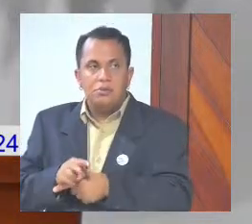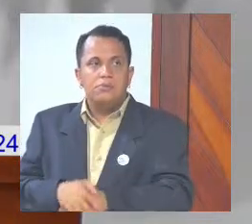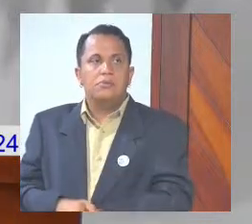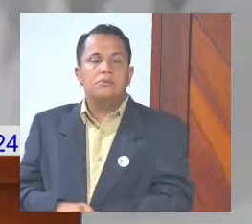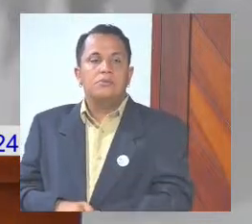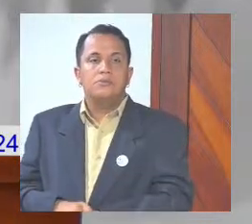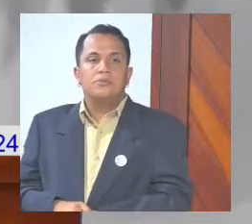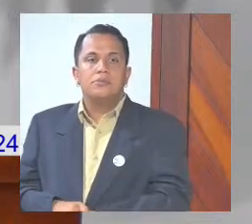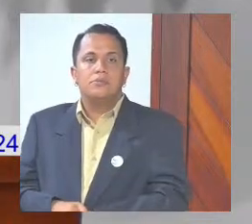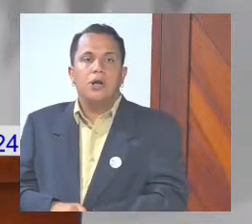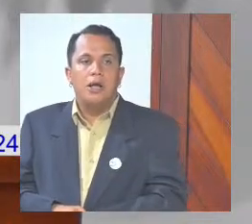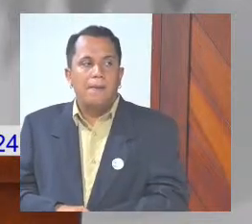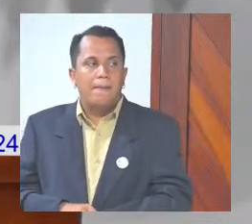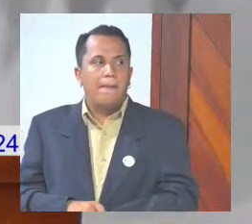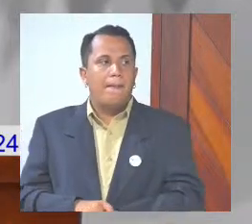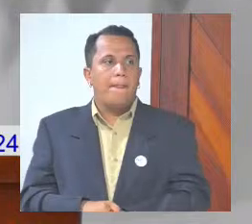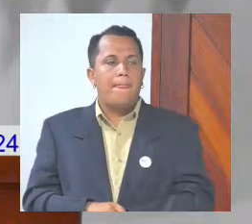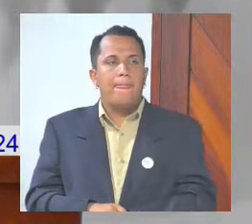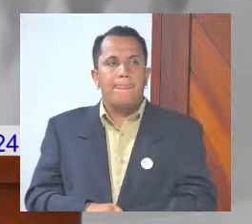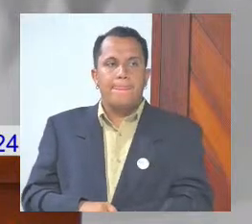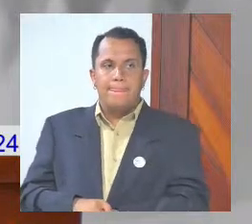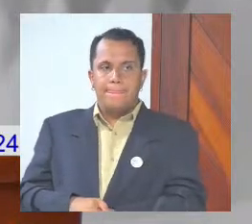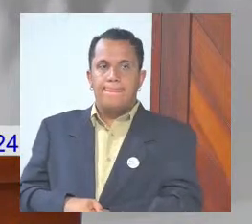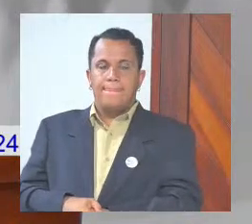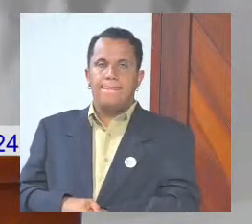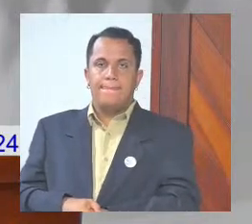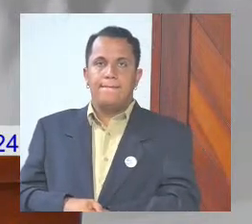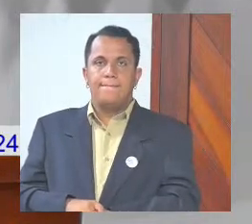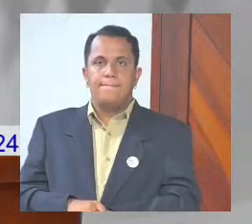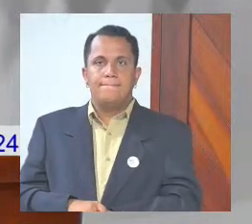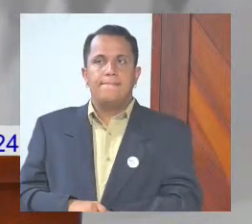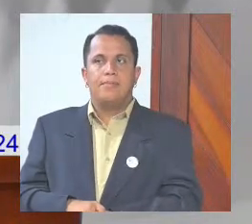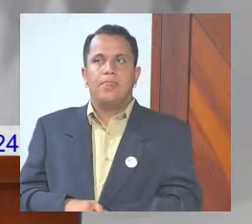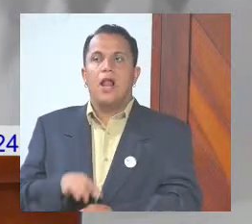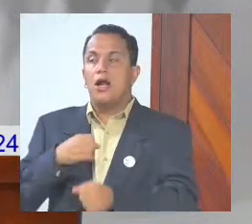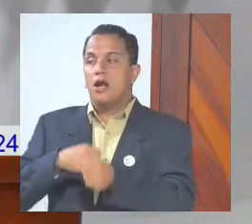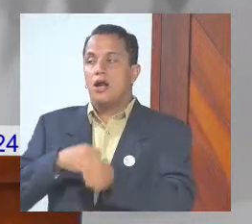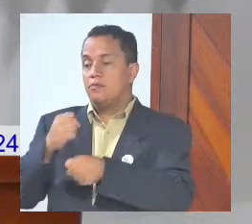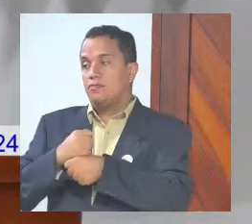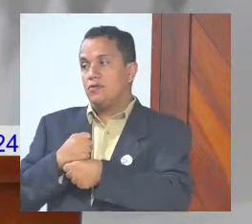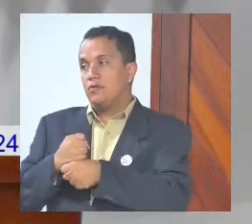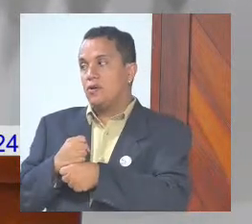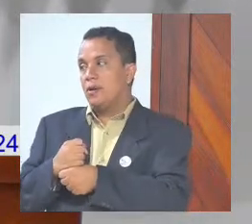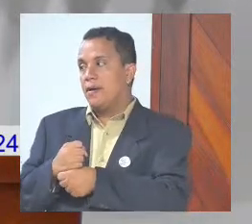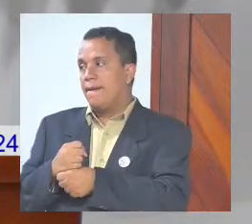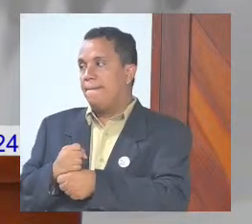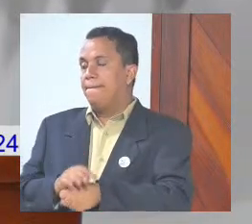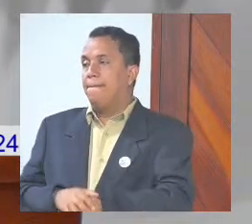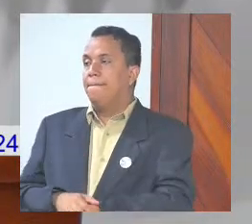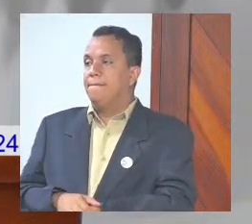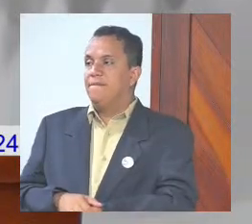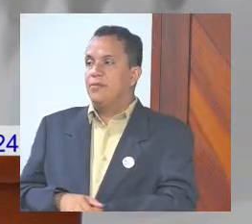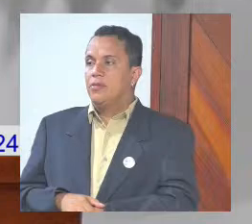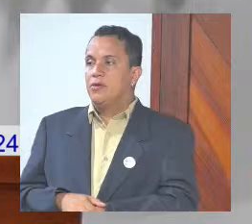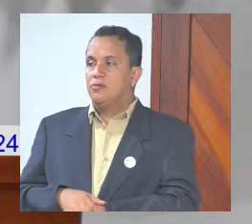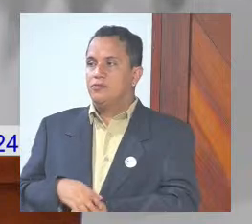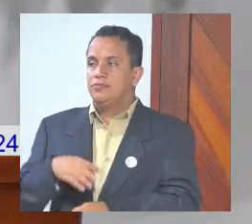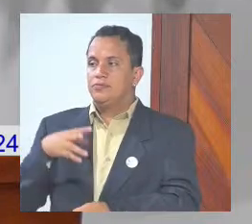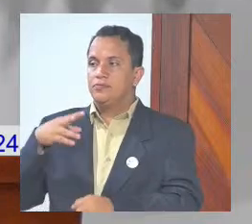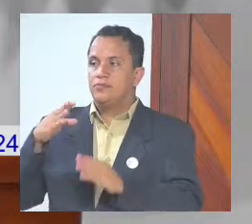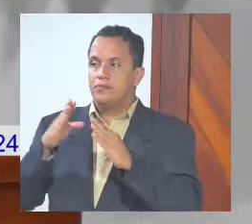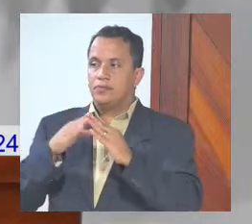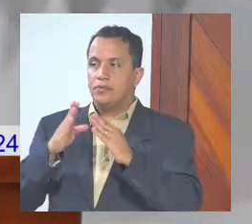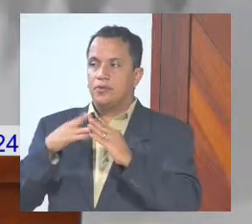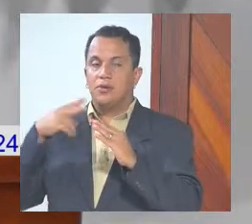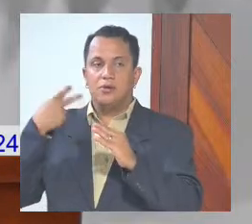falou lá, eu saí aqui no ano passado juntamente com uma comissão de vereador, se